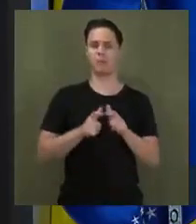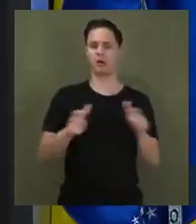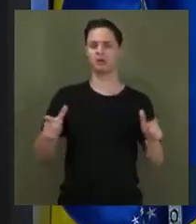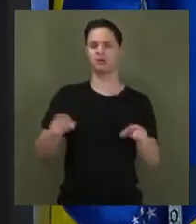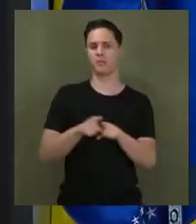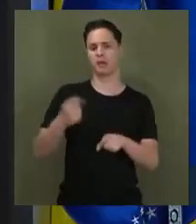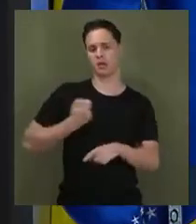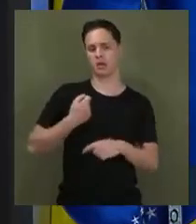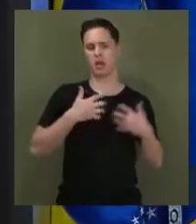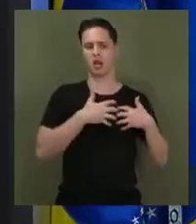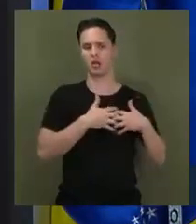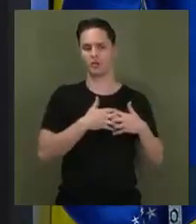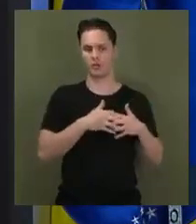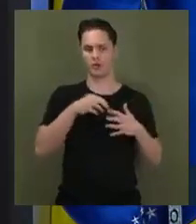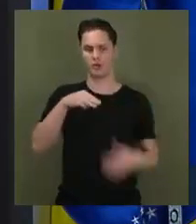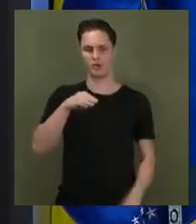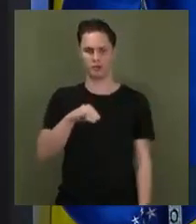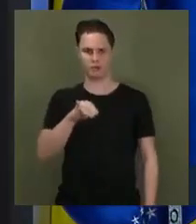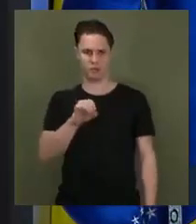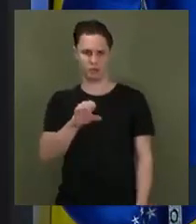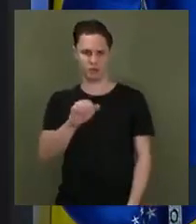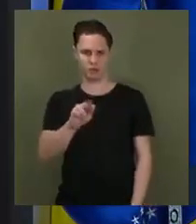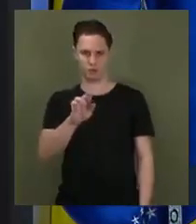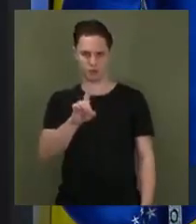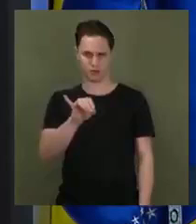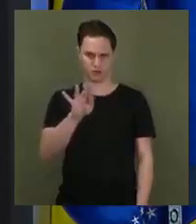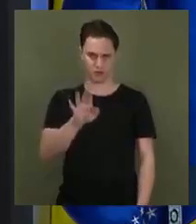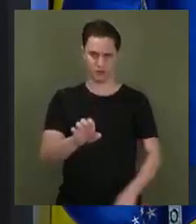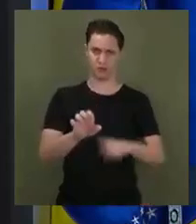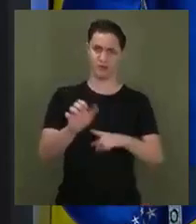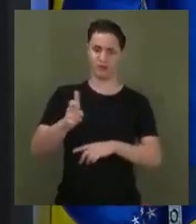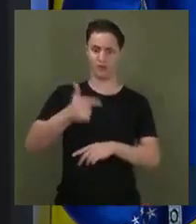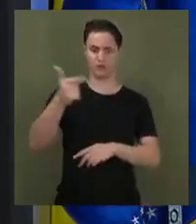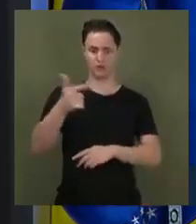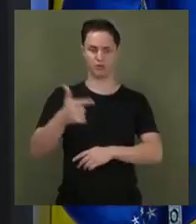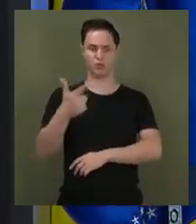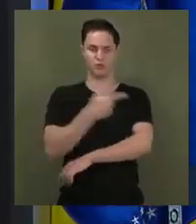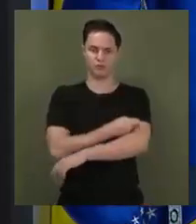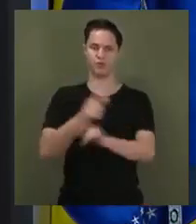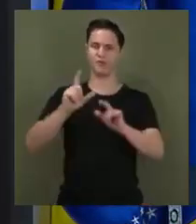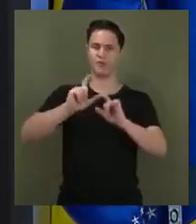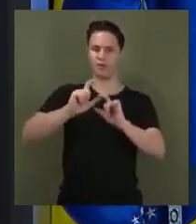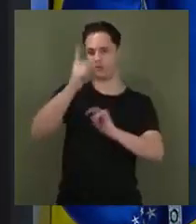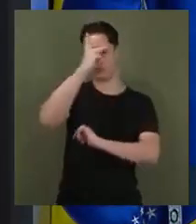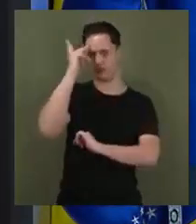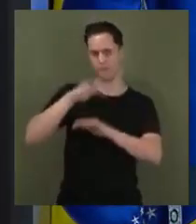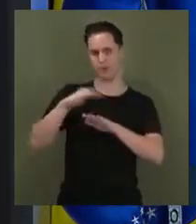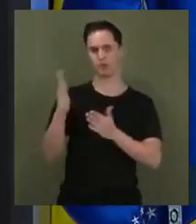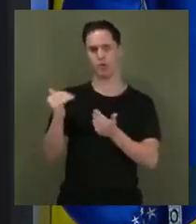de miocardites. Aqui está mais relacionado à segunda dose da Pfizer, em pessoas mais novas.